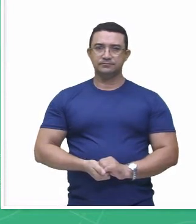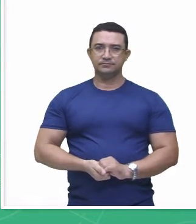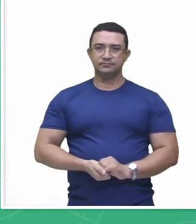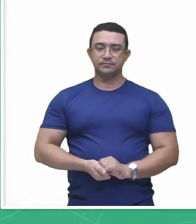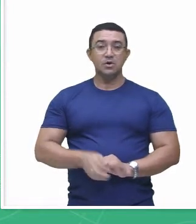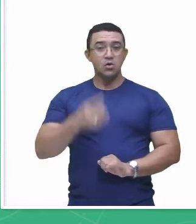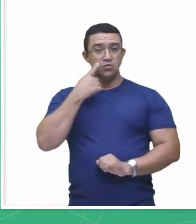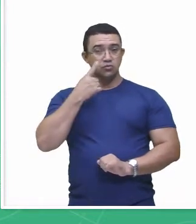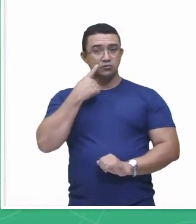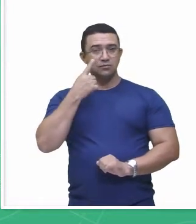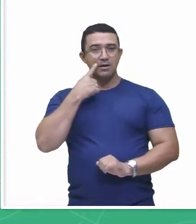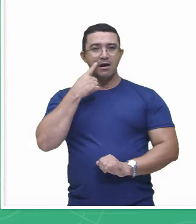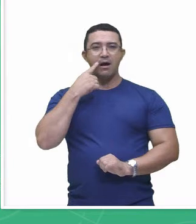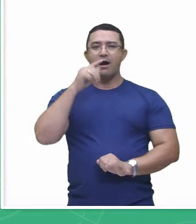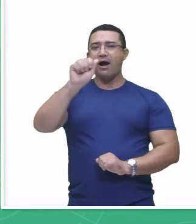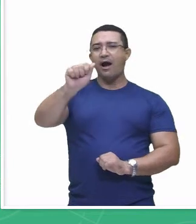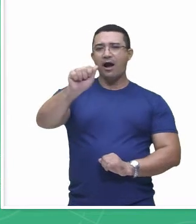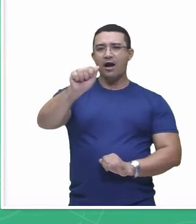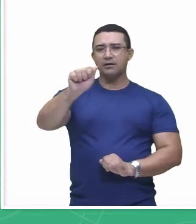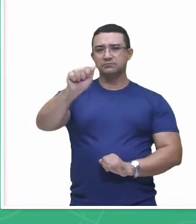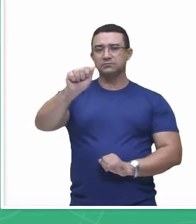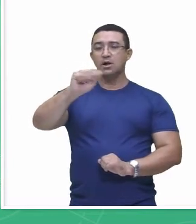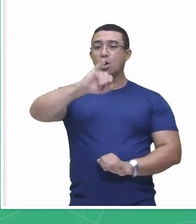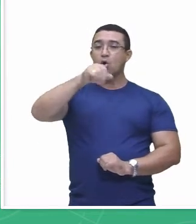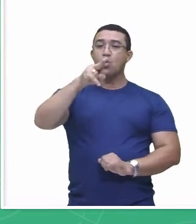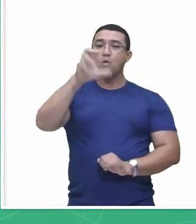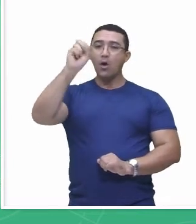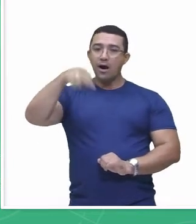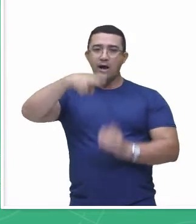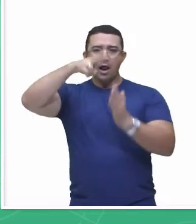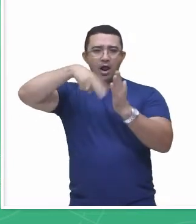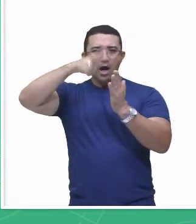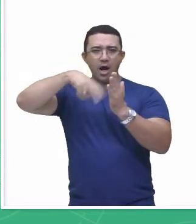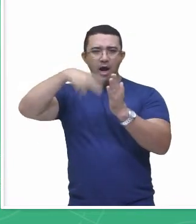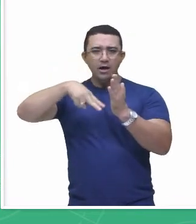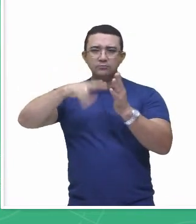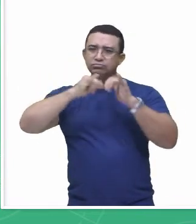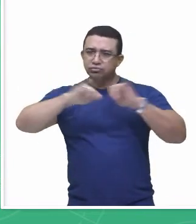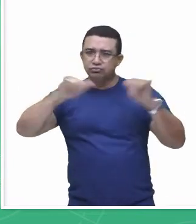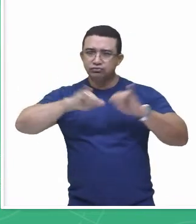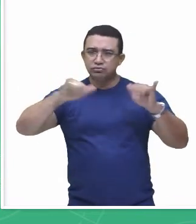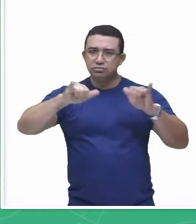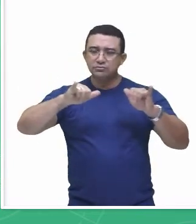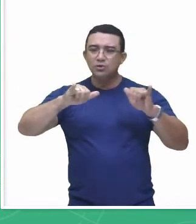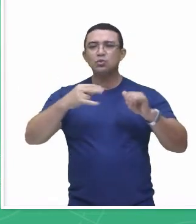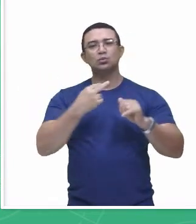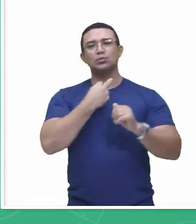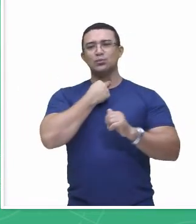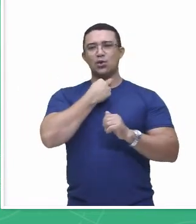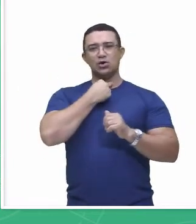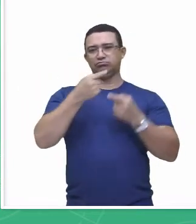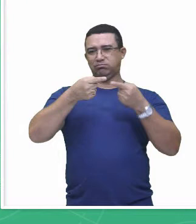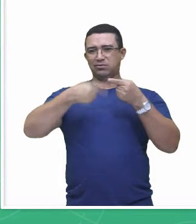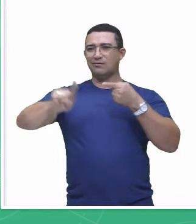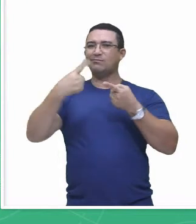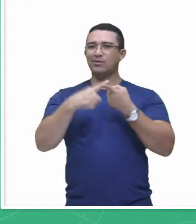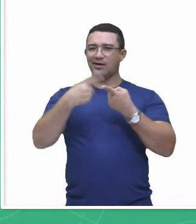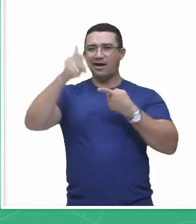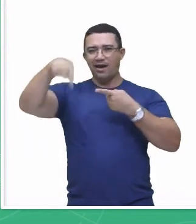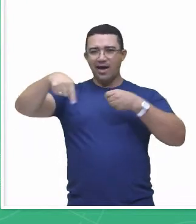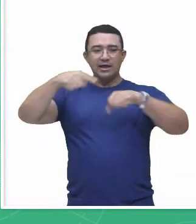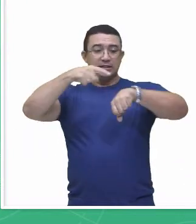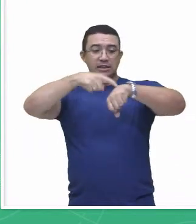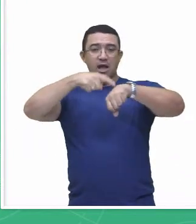nós tínhamos aqui letra A, olha, Juan está leyendo las notícias. Não poderia ser porque aqui é presente, né? Eu